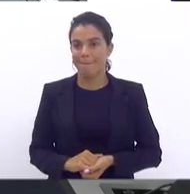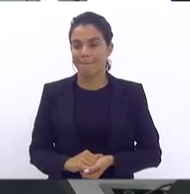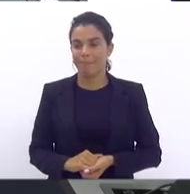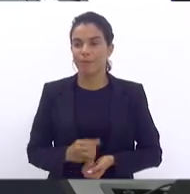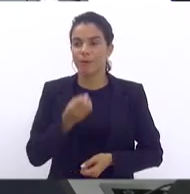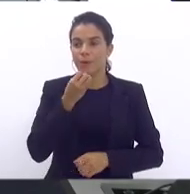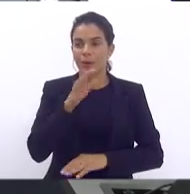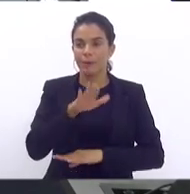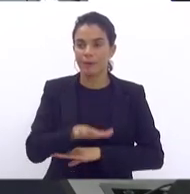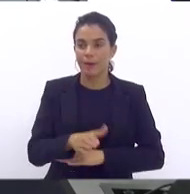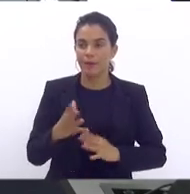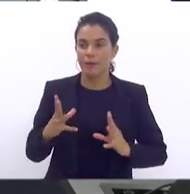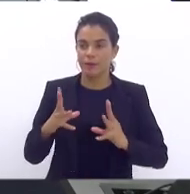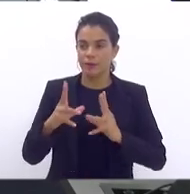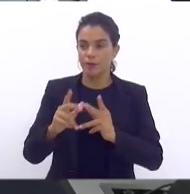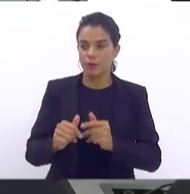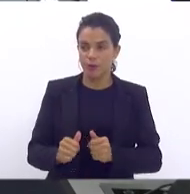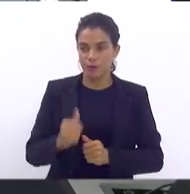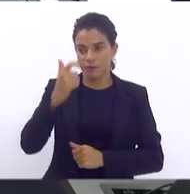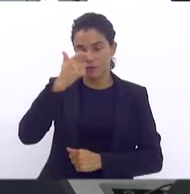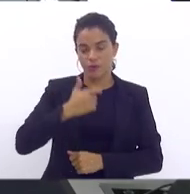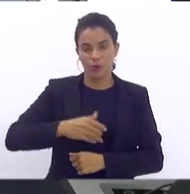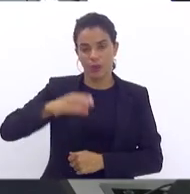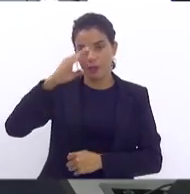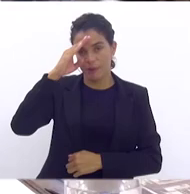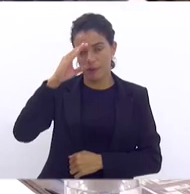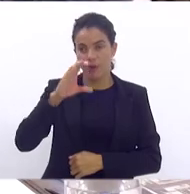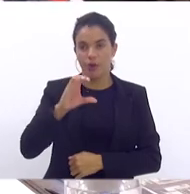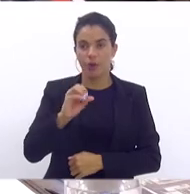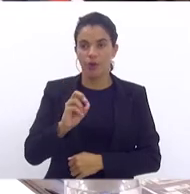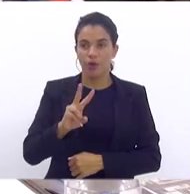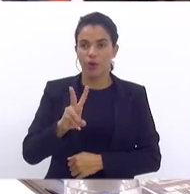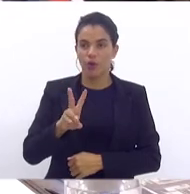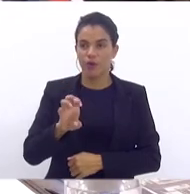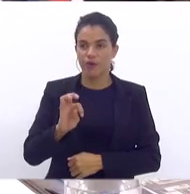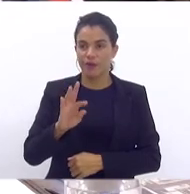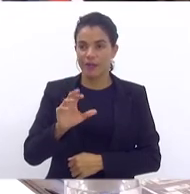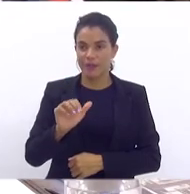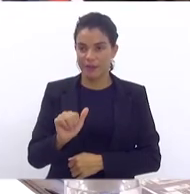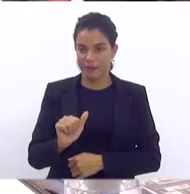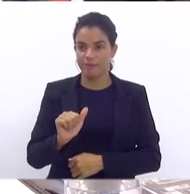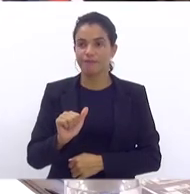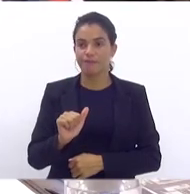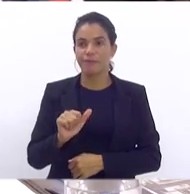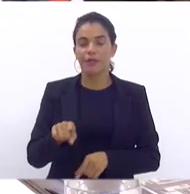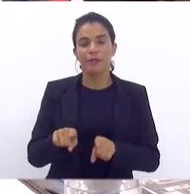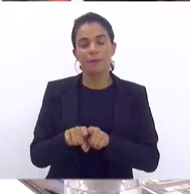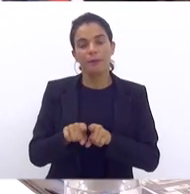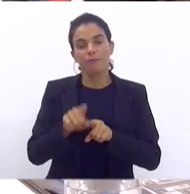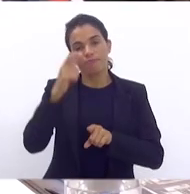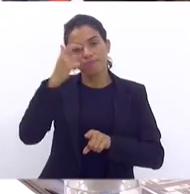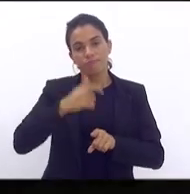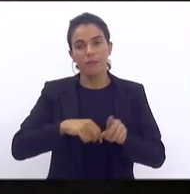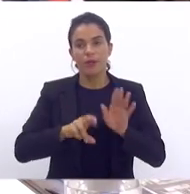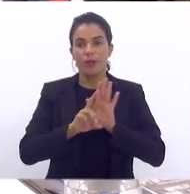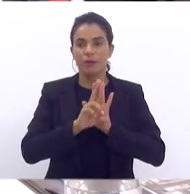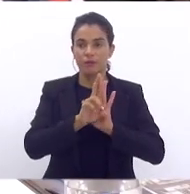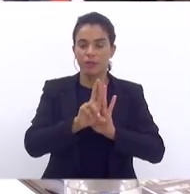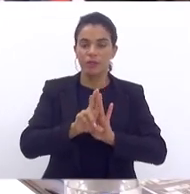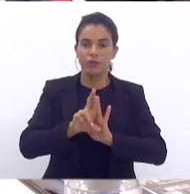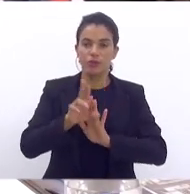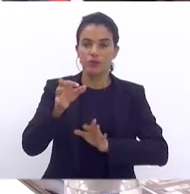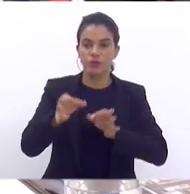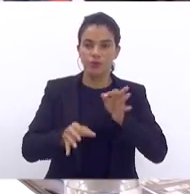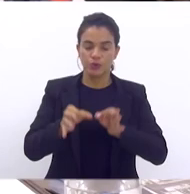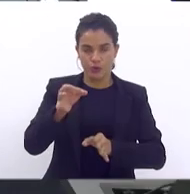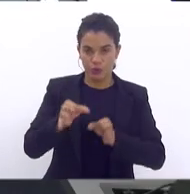Boa tarde a todos. Sou capitão de corveta do quadro técnico da Marinha, Jones de Souza Silva, e venho representando o juiz-presidente do